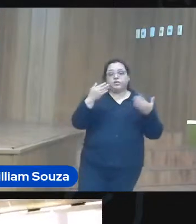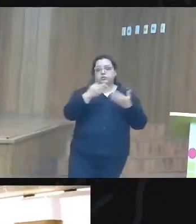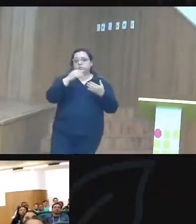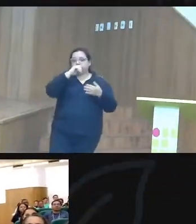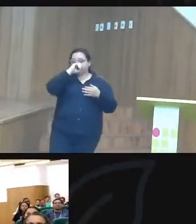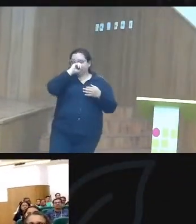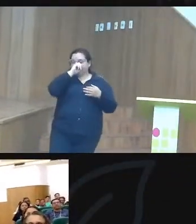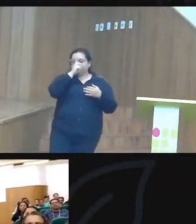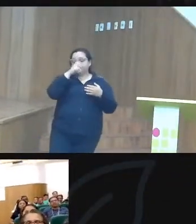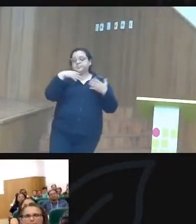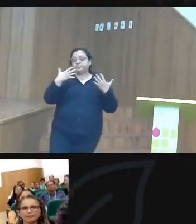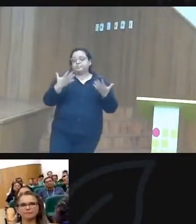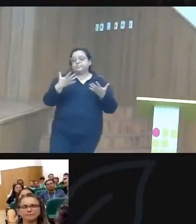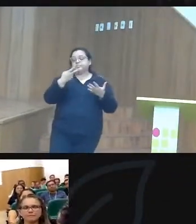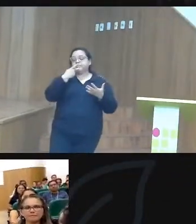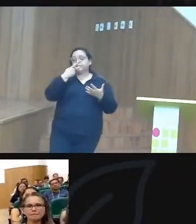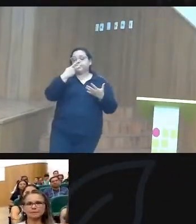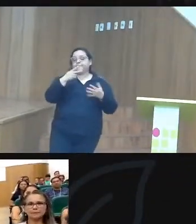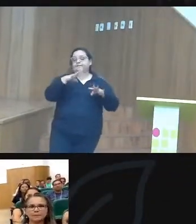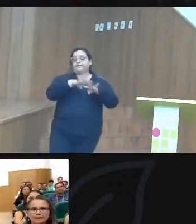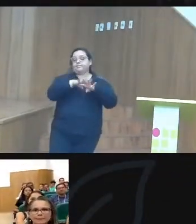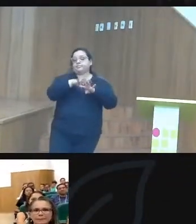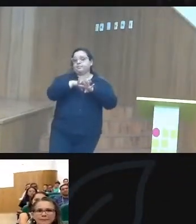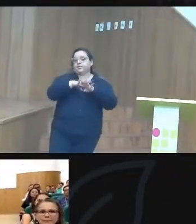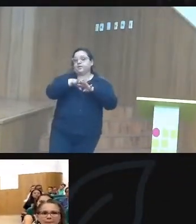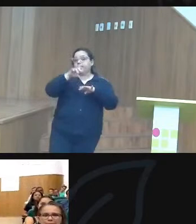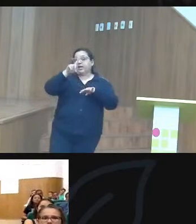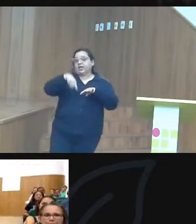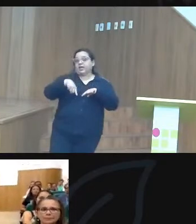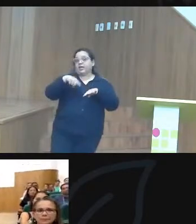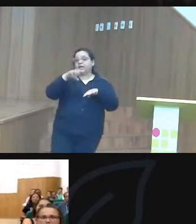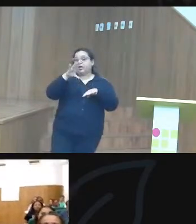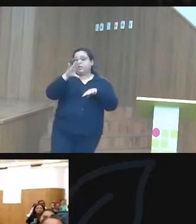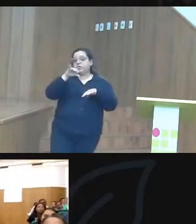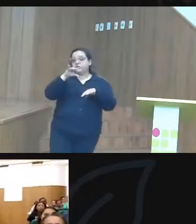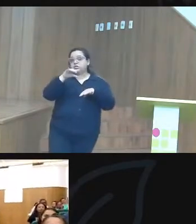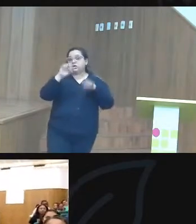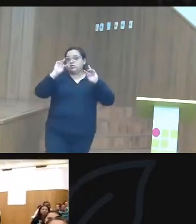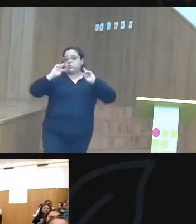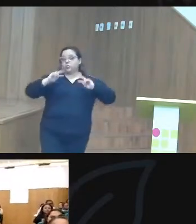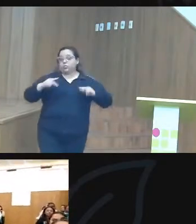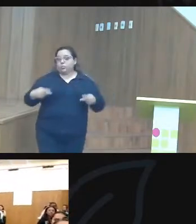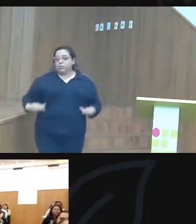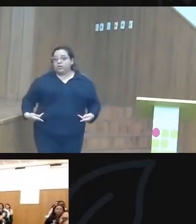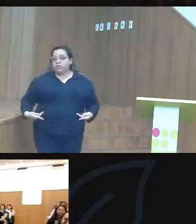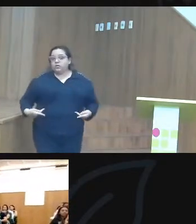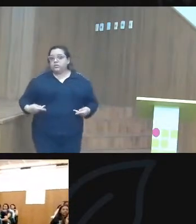eu entendo, quando eu falo que a matemática ela é uma ciência humana, o que eu estou querendo trazer é